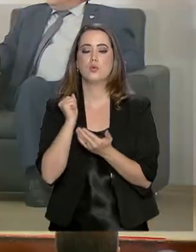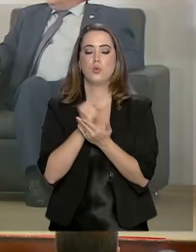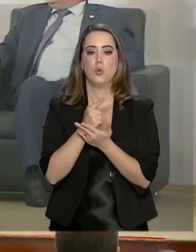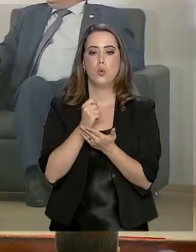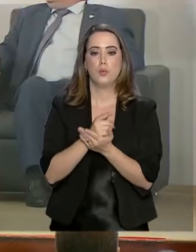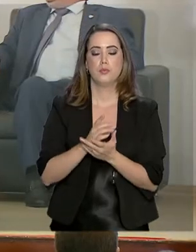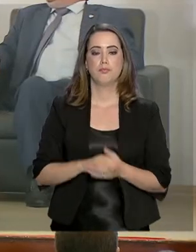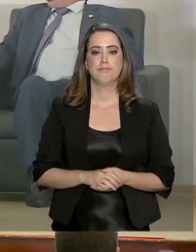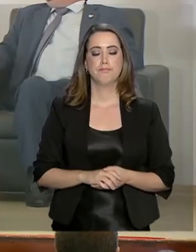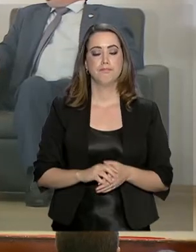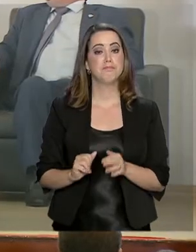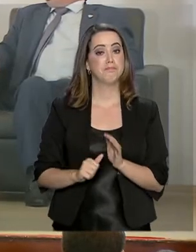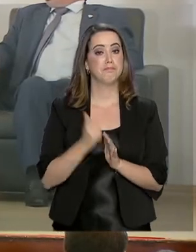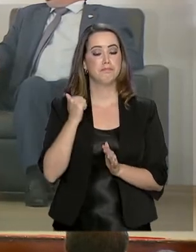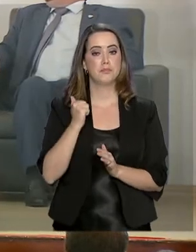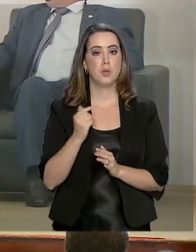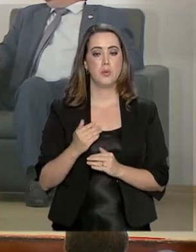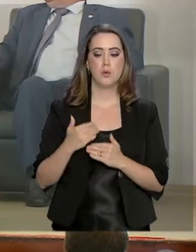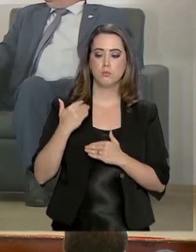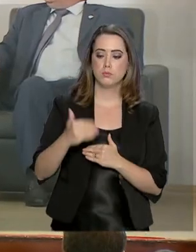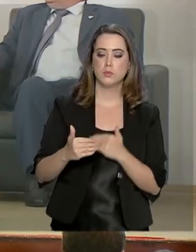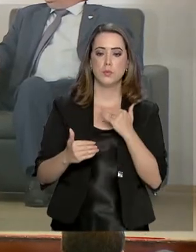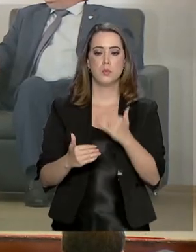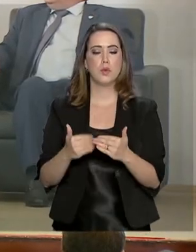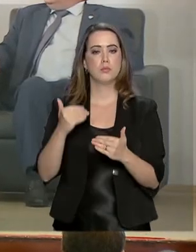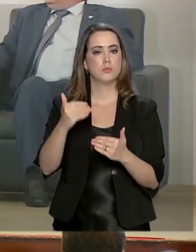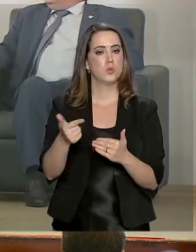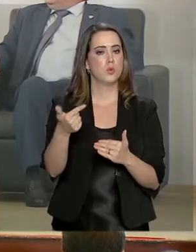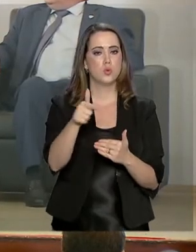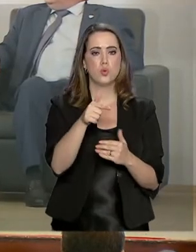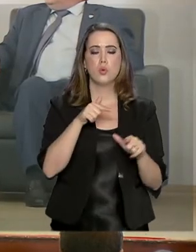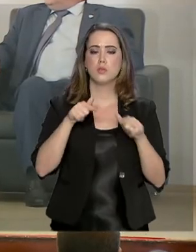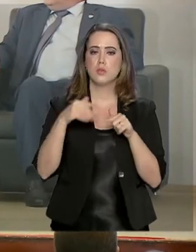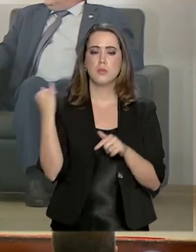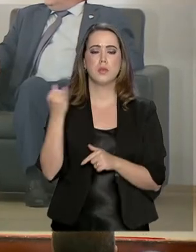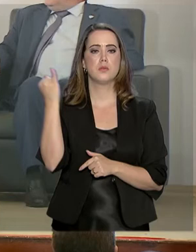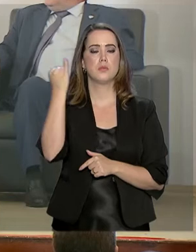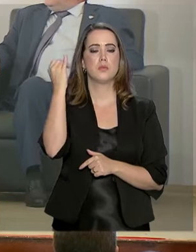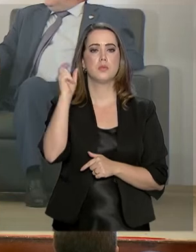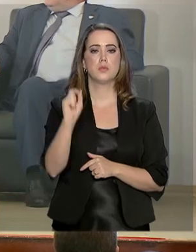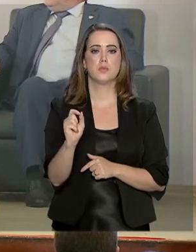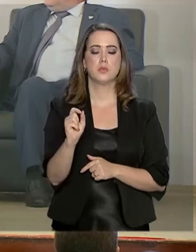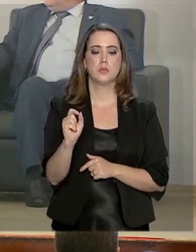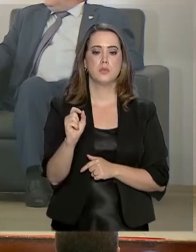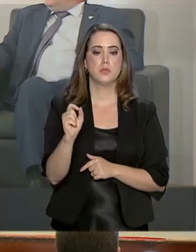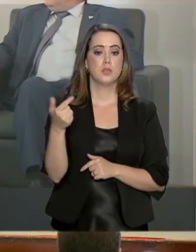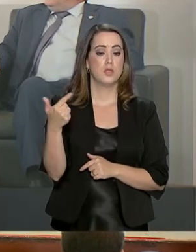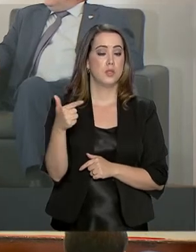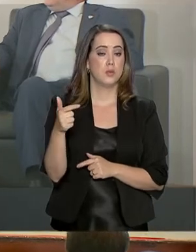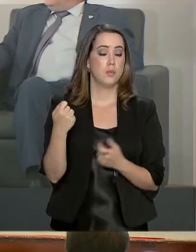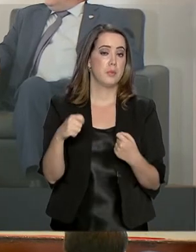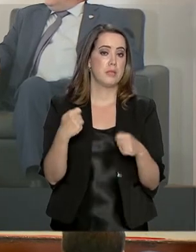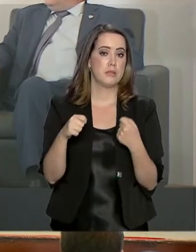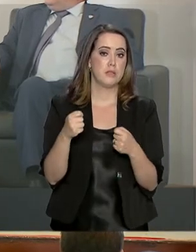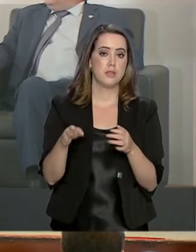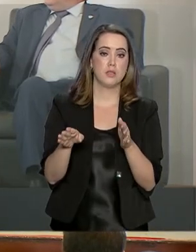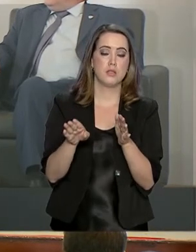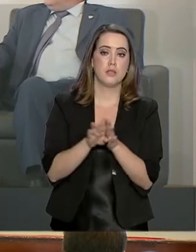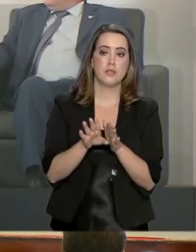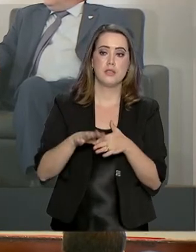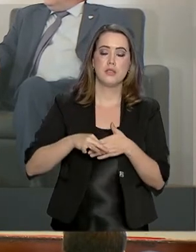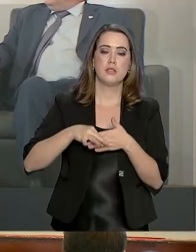Esse é um primeiro passo de várias outras iniciativas importantíssimas, que não necessariamente precisam estar